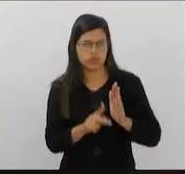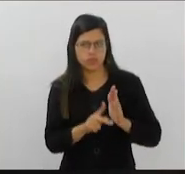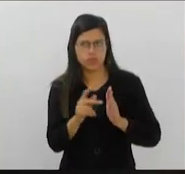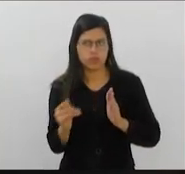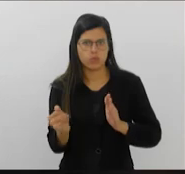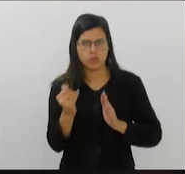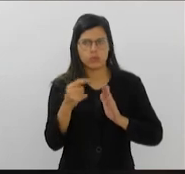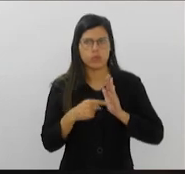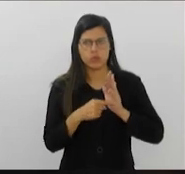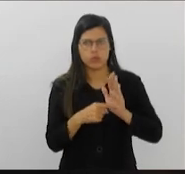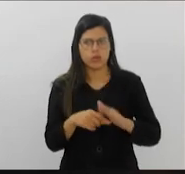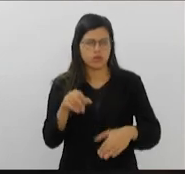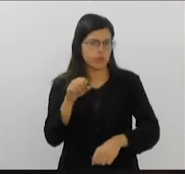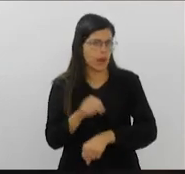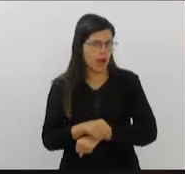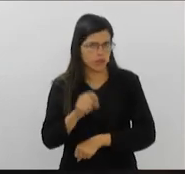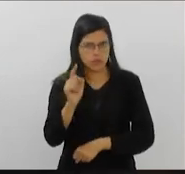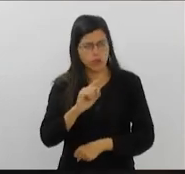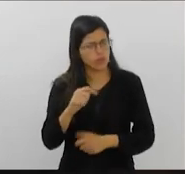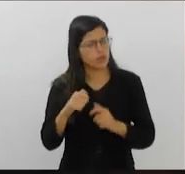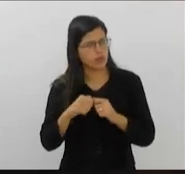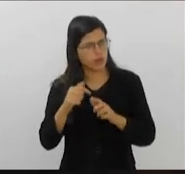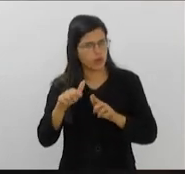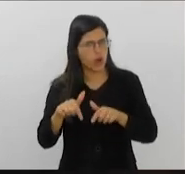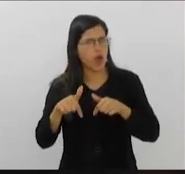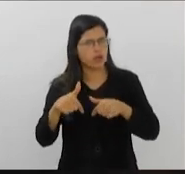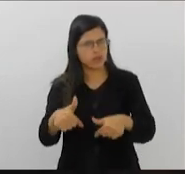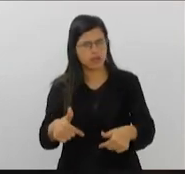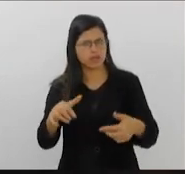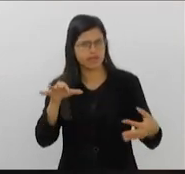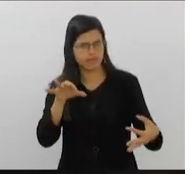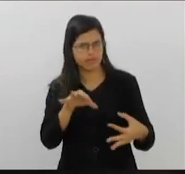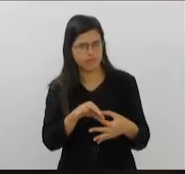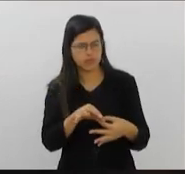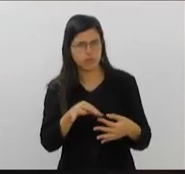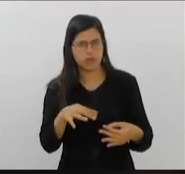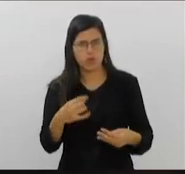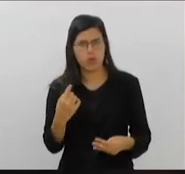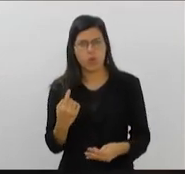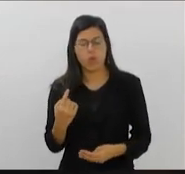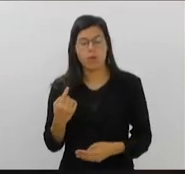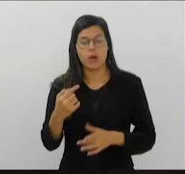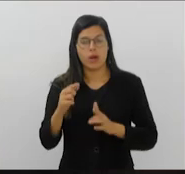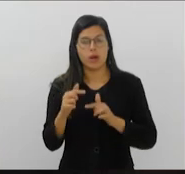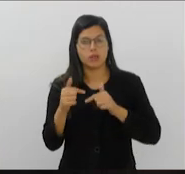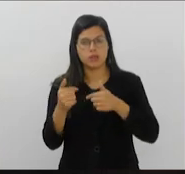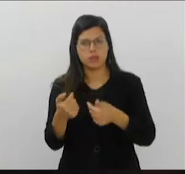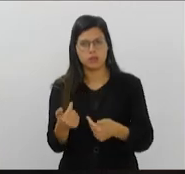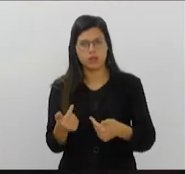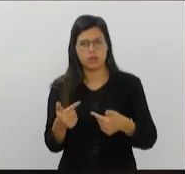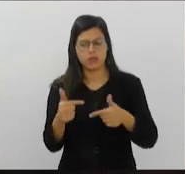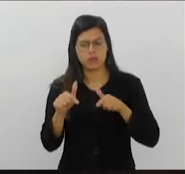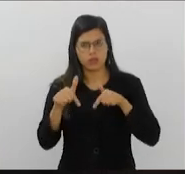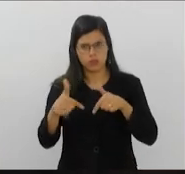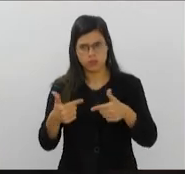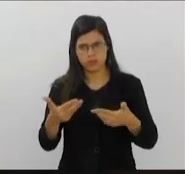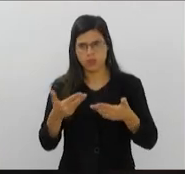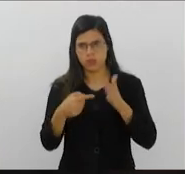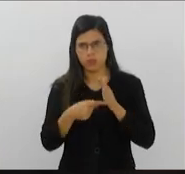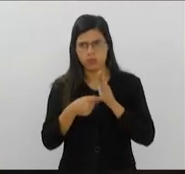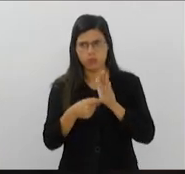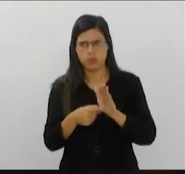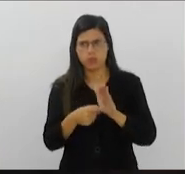está parado. Então, a gente tem feito ações nesse sentido. Uma das ações que eu queria destacar, como eu falei, é